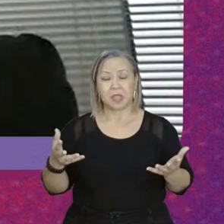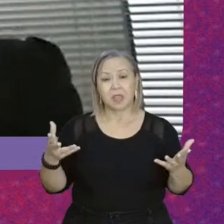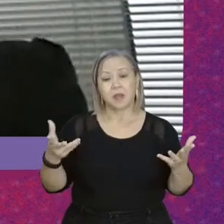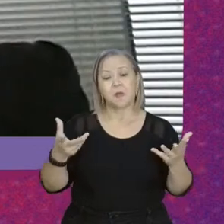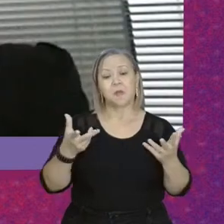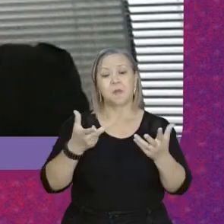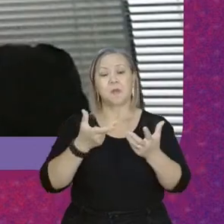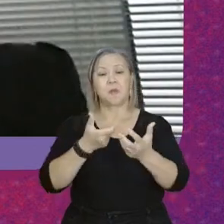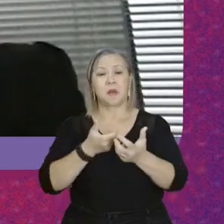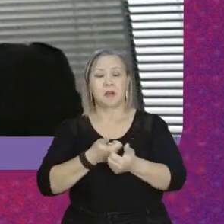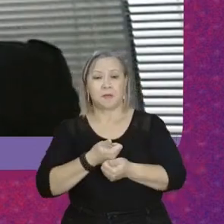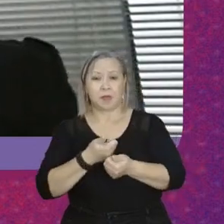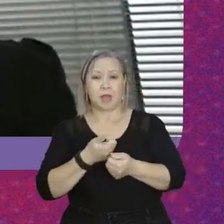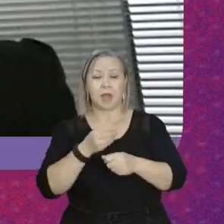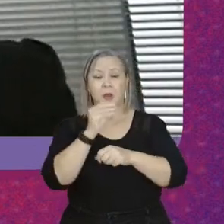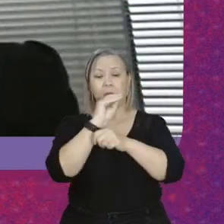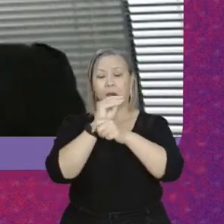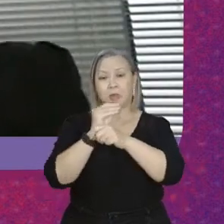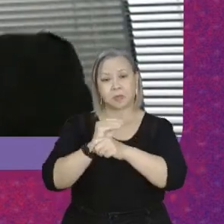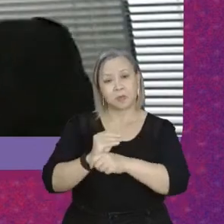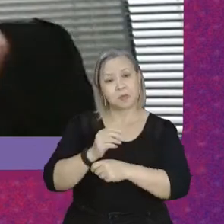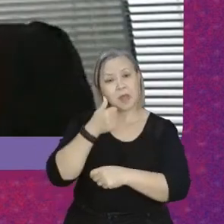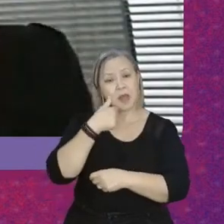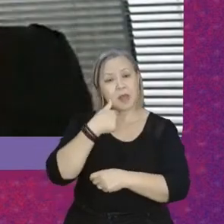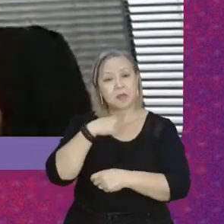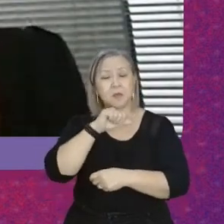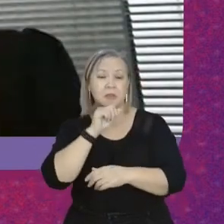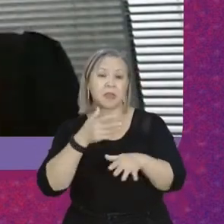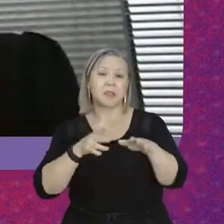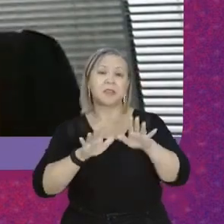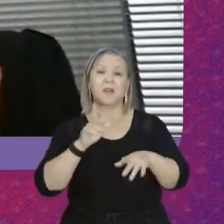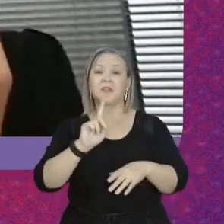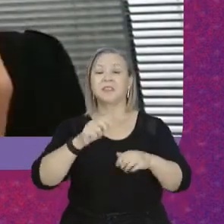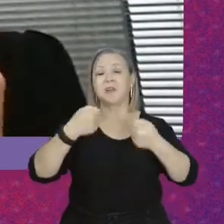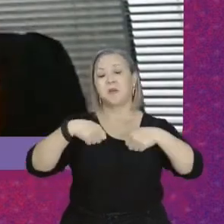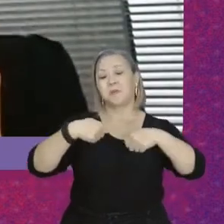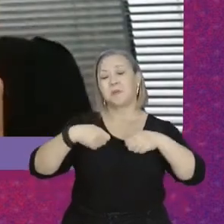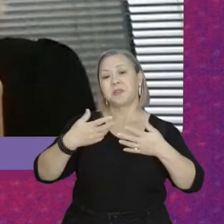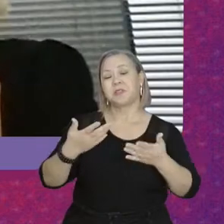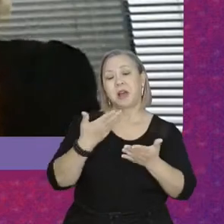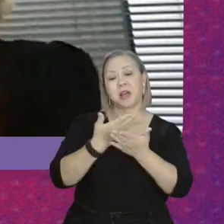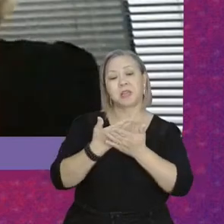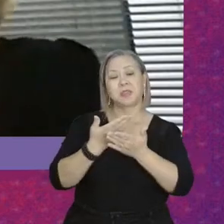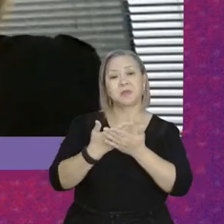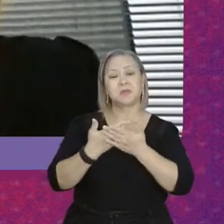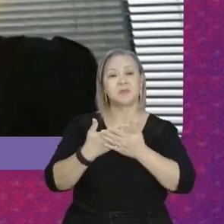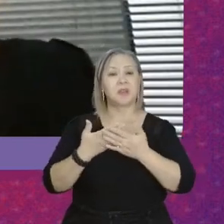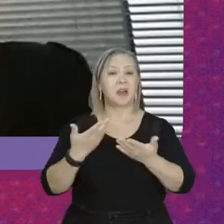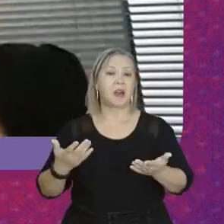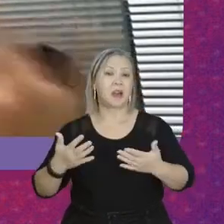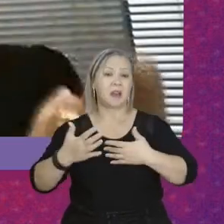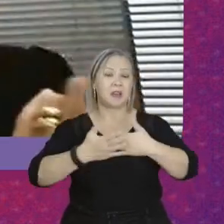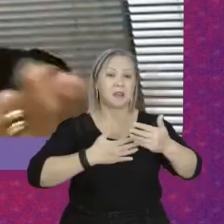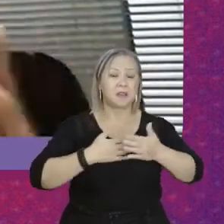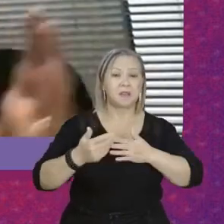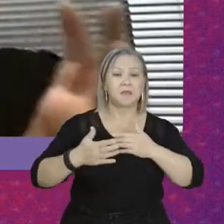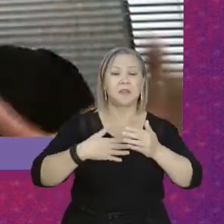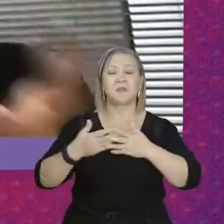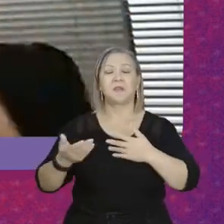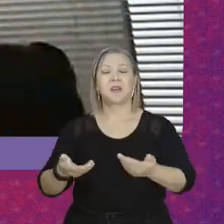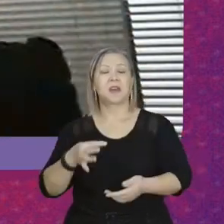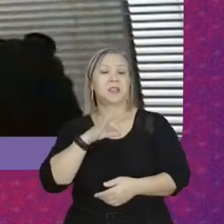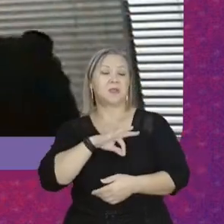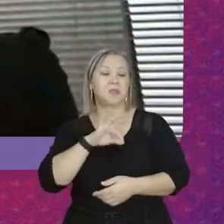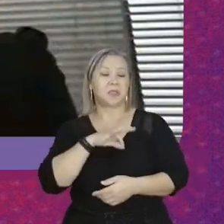qualificadas para os cuidados maternos, talvez não precisassem, né, estudar, ter uma carreira, ganhar um bom salário